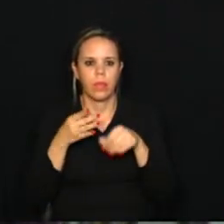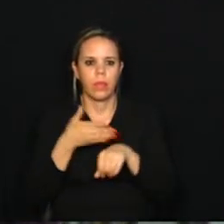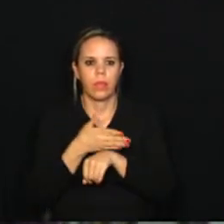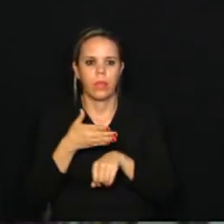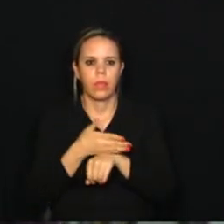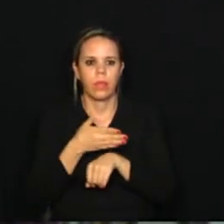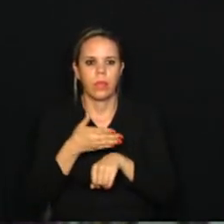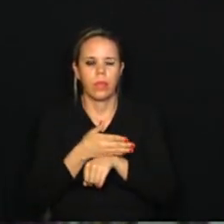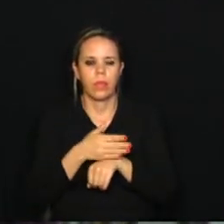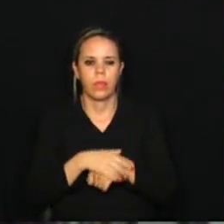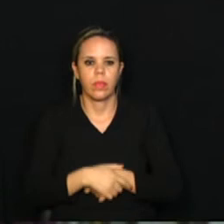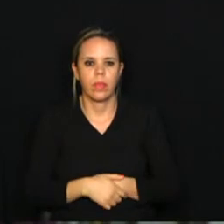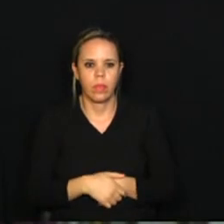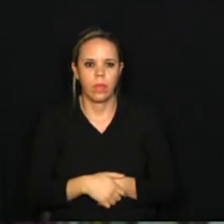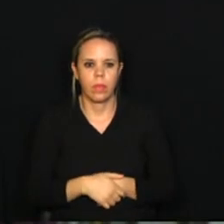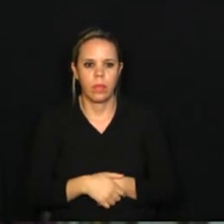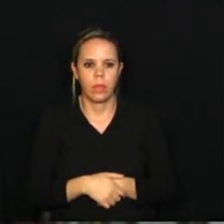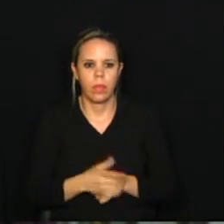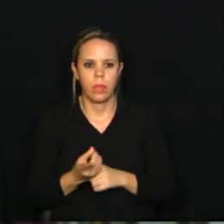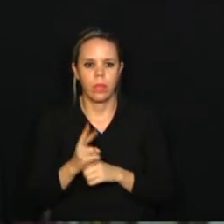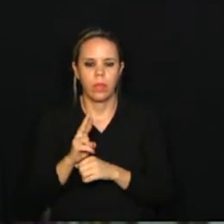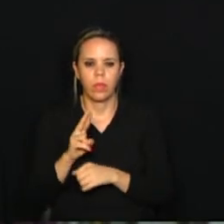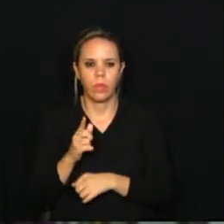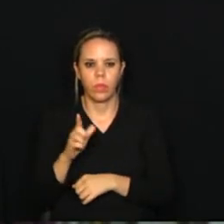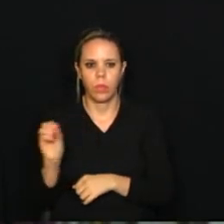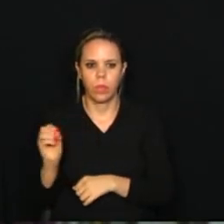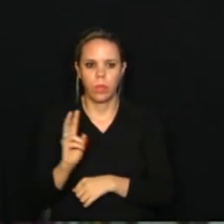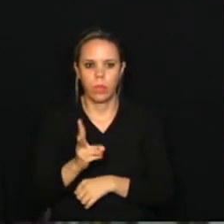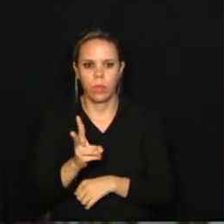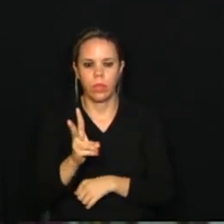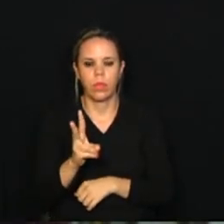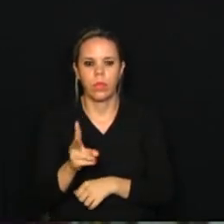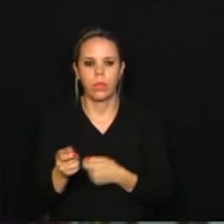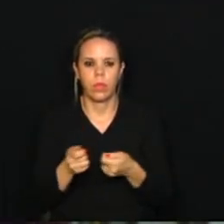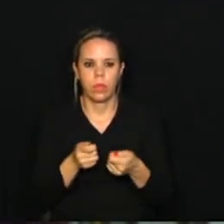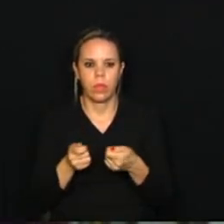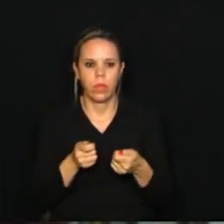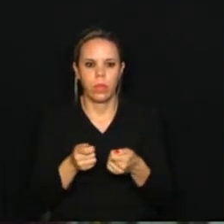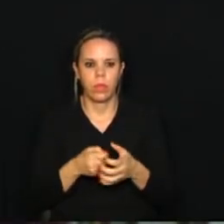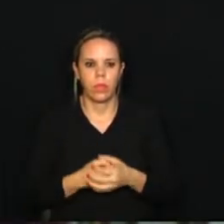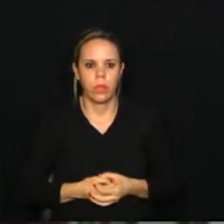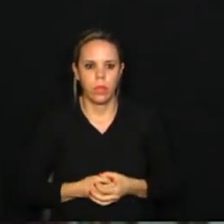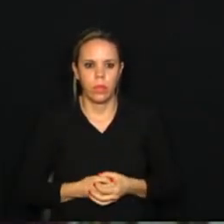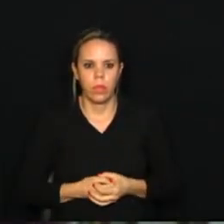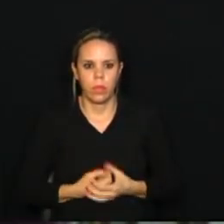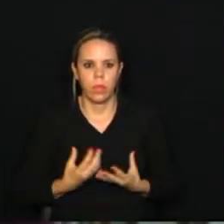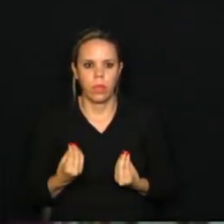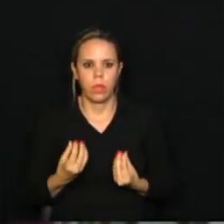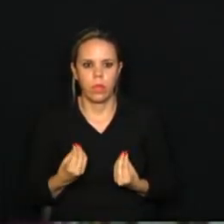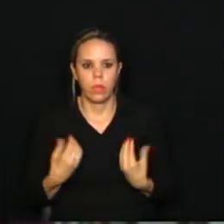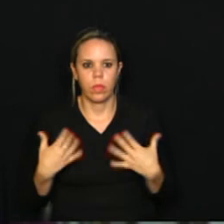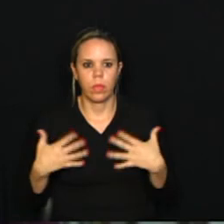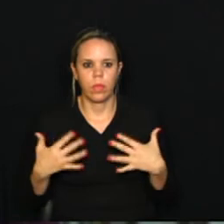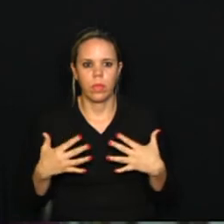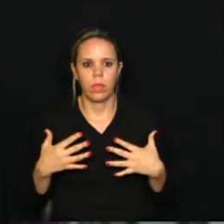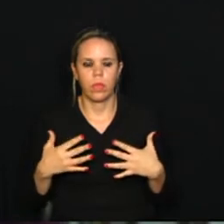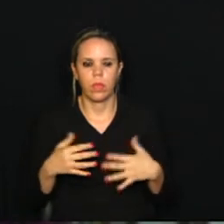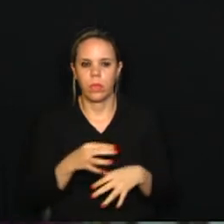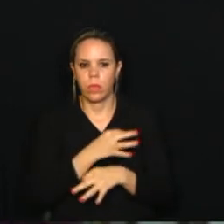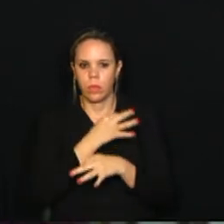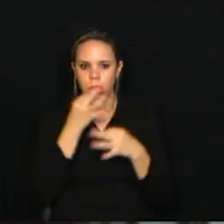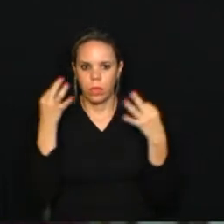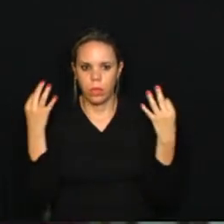participação do Dr. Rodrigo, sempre com ponderações muito lúcidas,